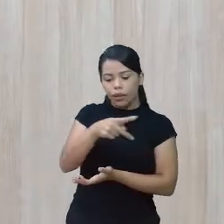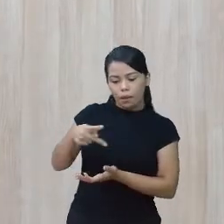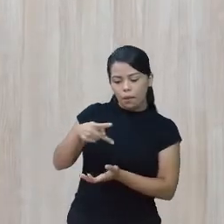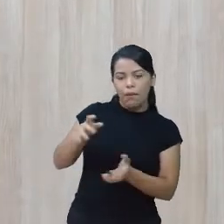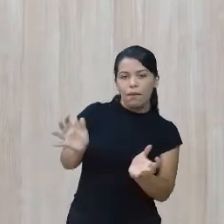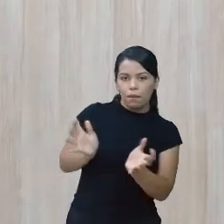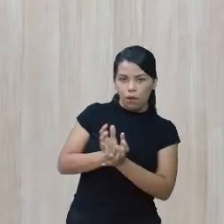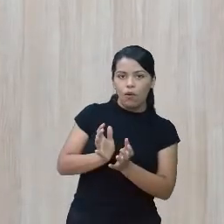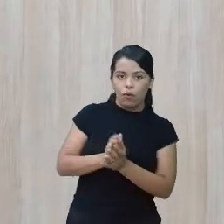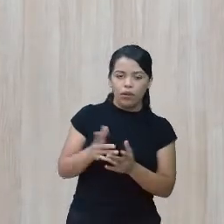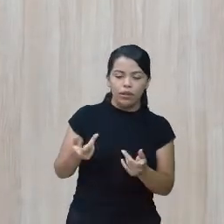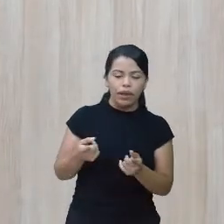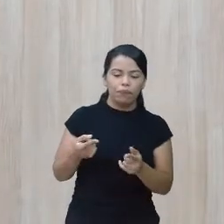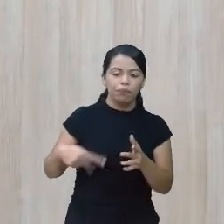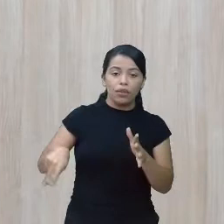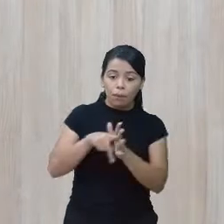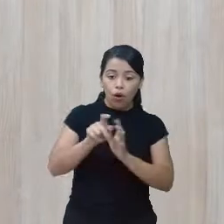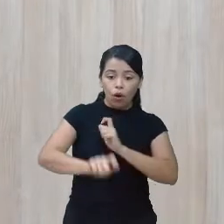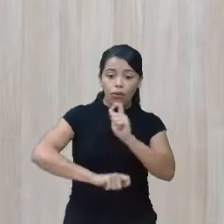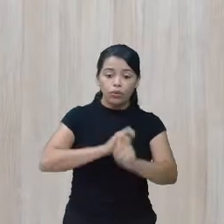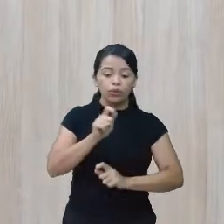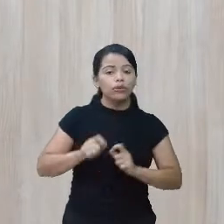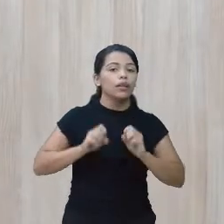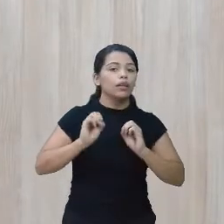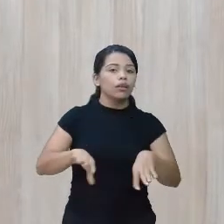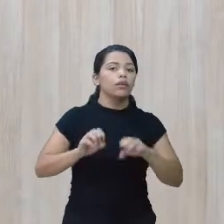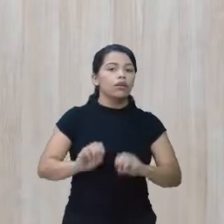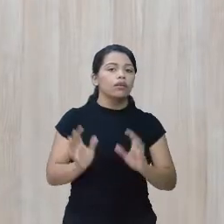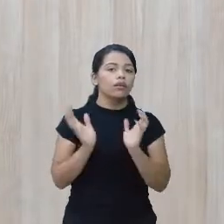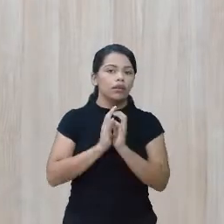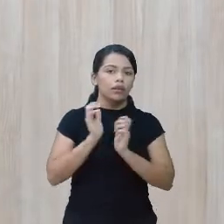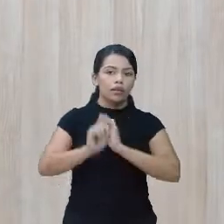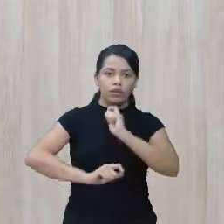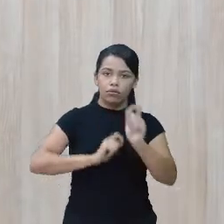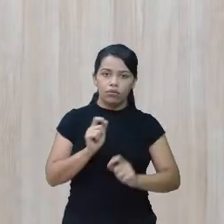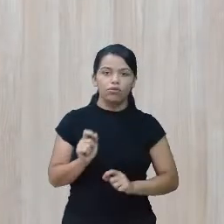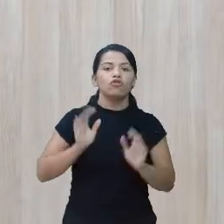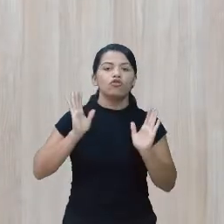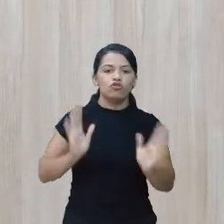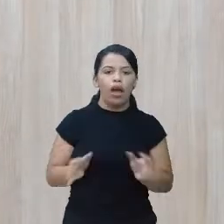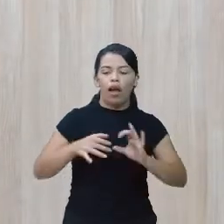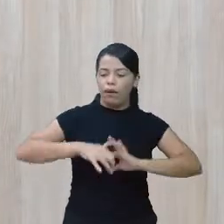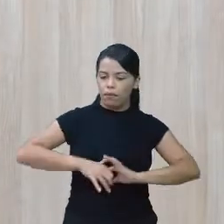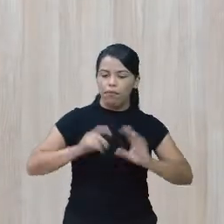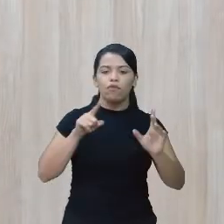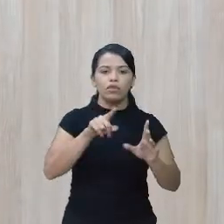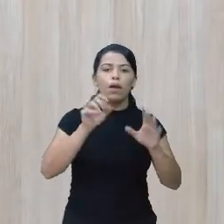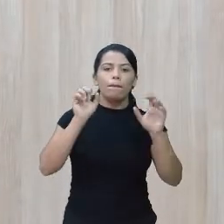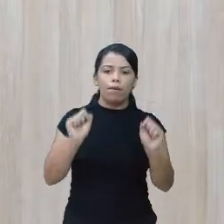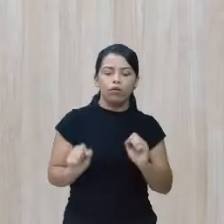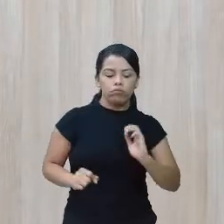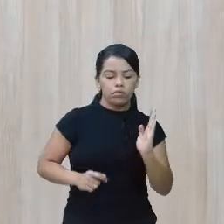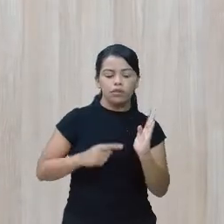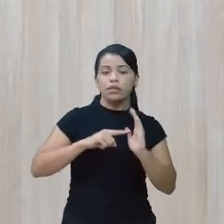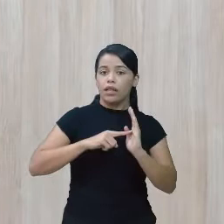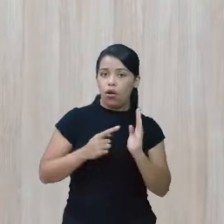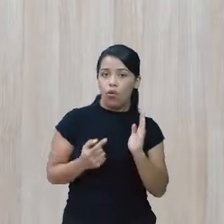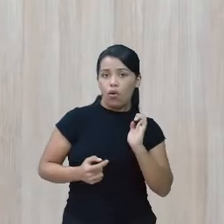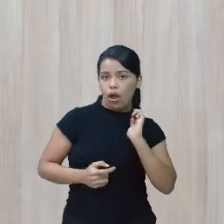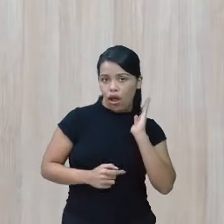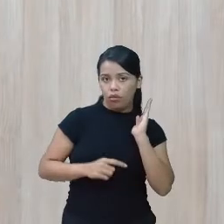atividade e vocês podem baixar utilizando o QR Code. A gente vai colocar aqui na tela o QR Code